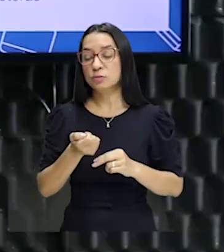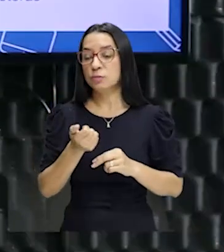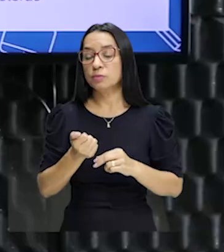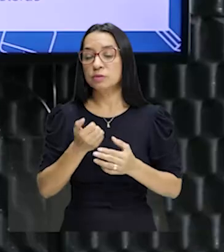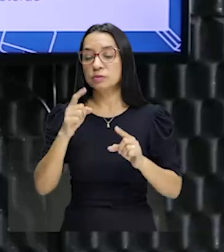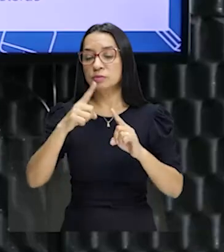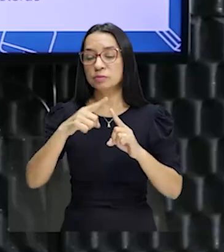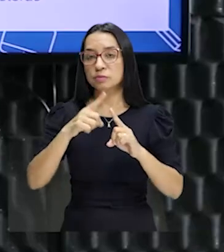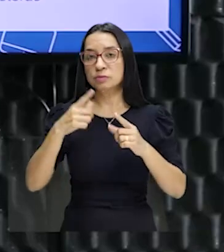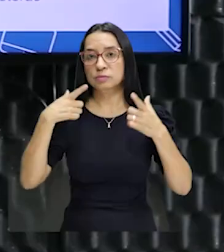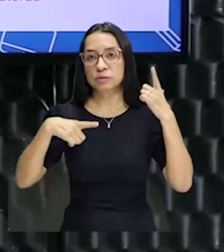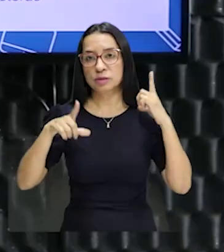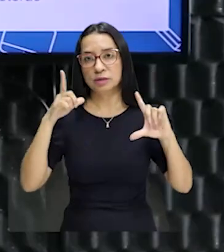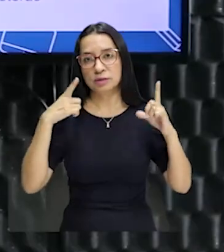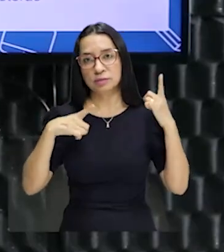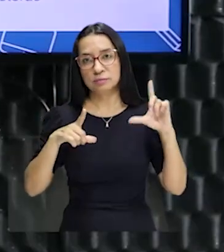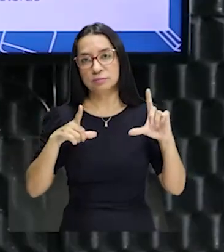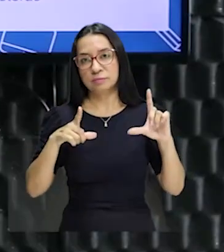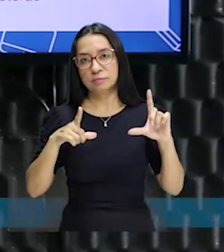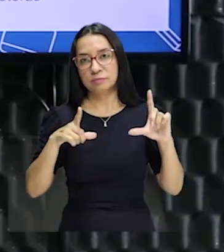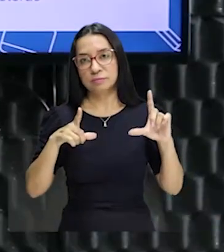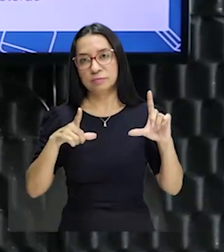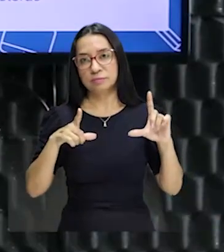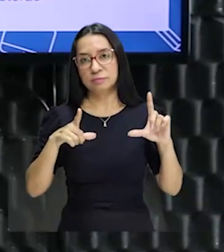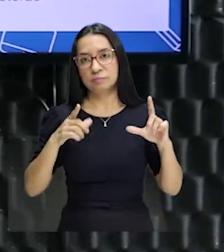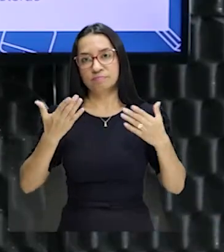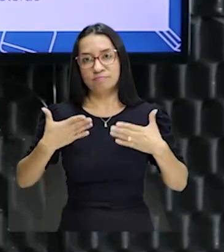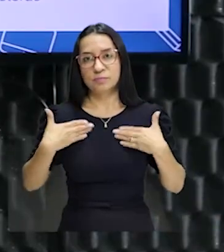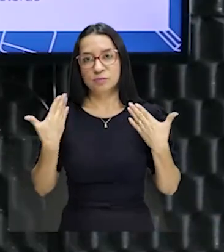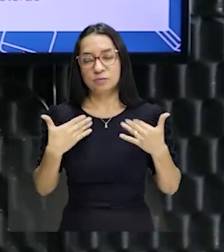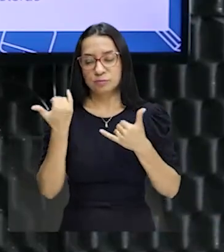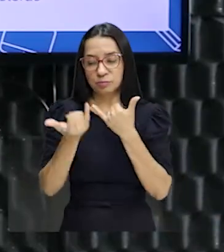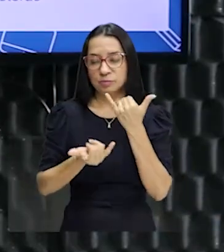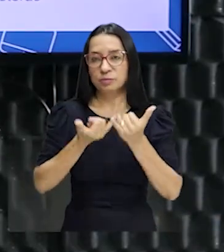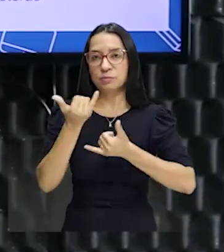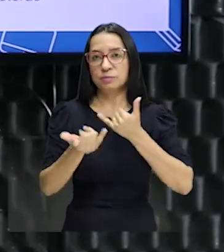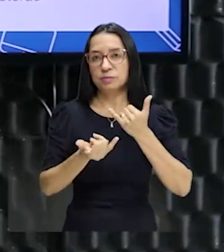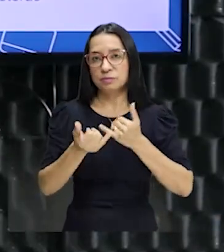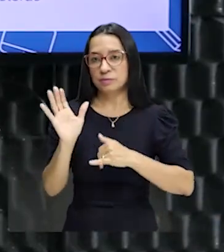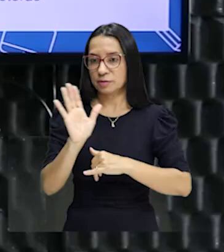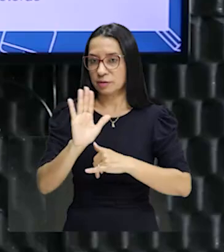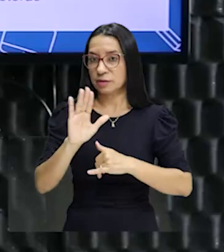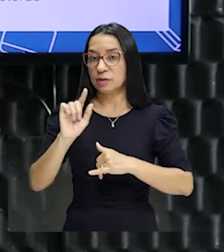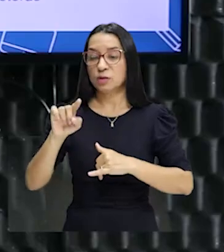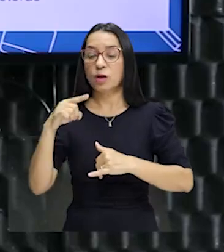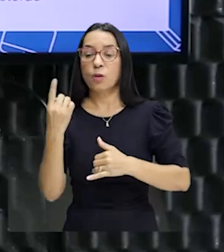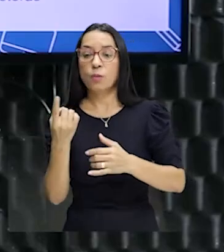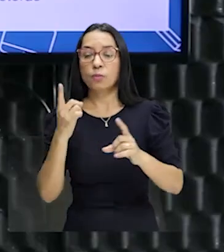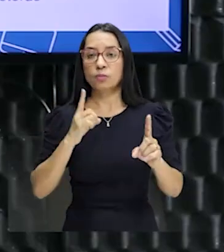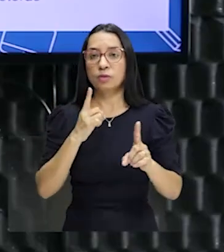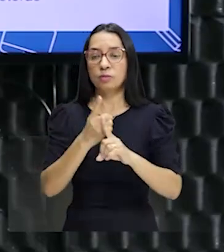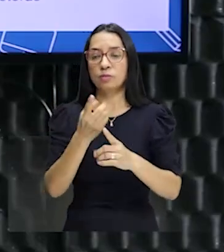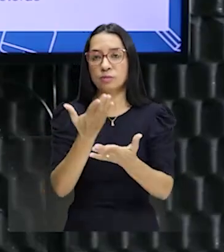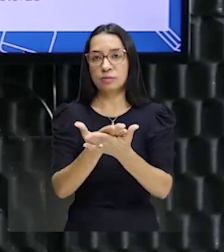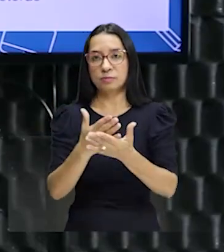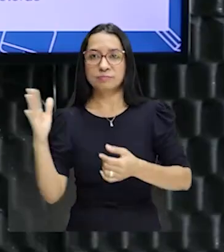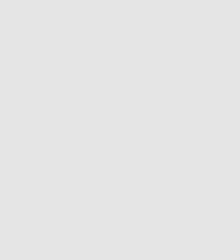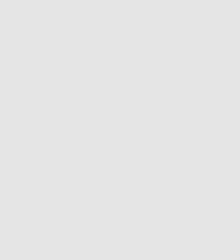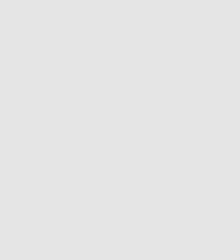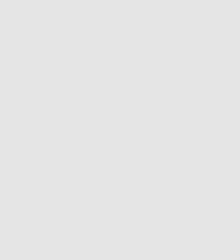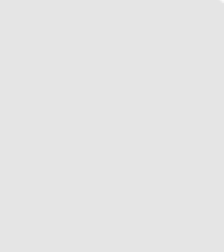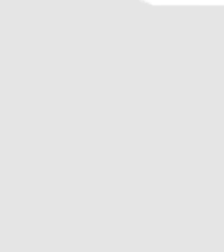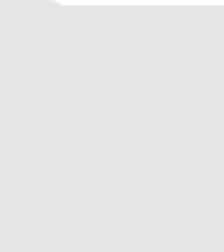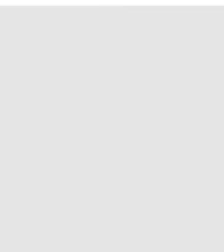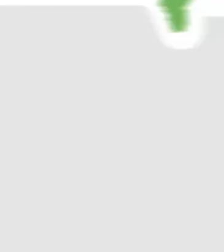sobre os tipos de lazer. Divirtam-se, brinquem e até a nossa próxima aula. Vamos para cima, hein?